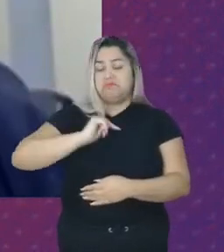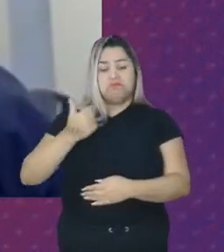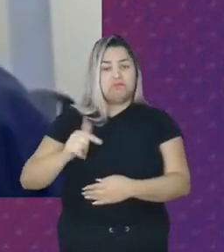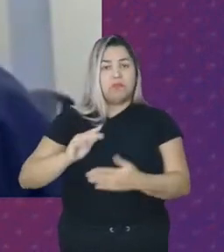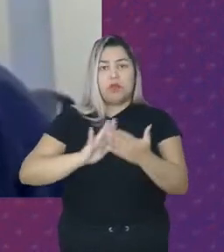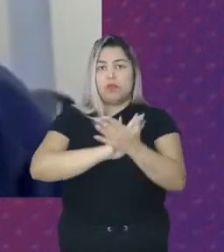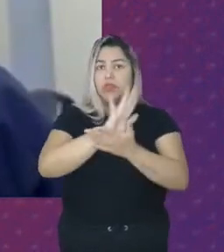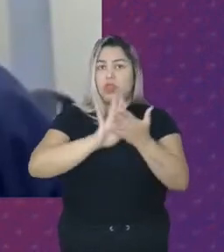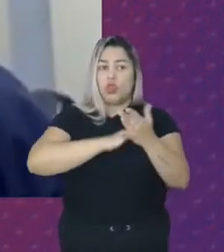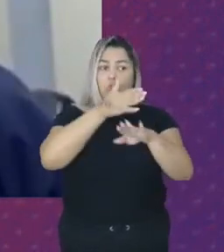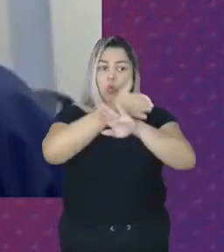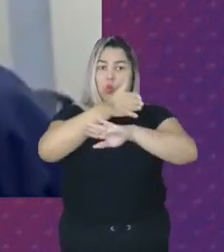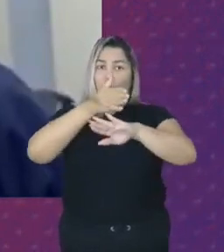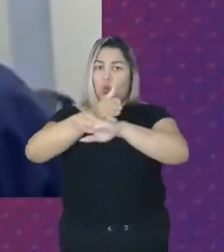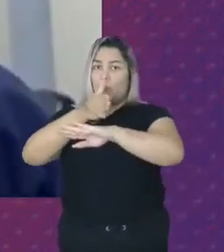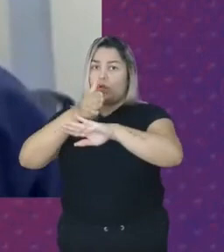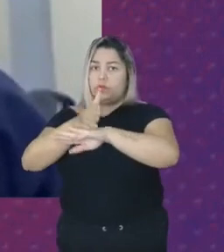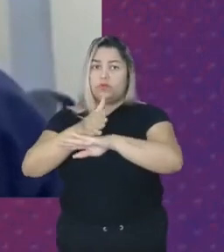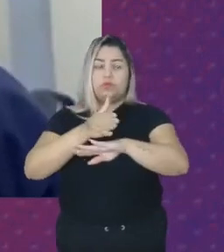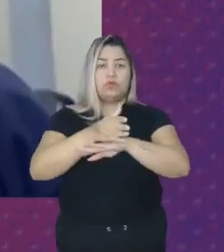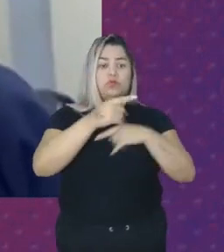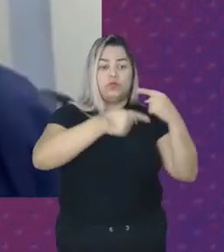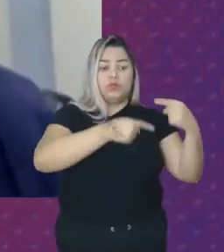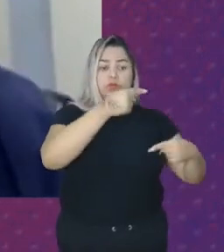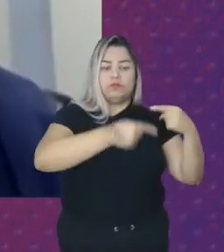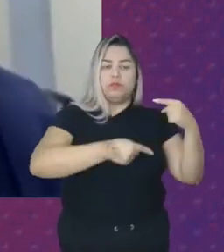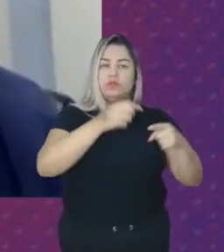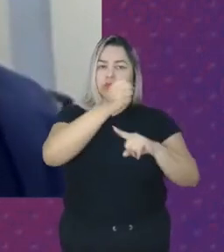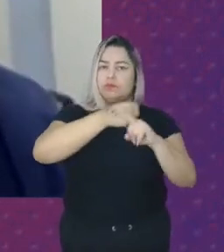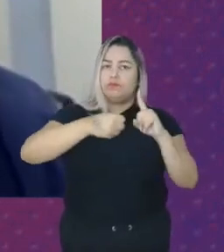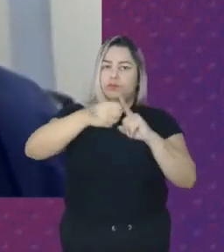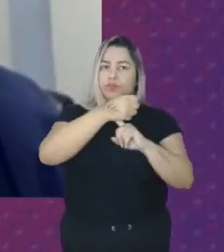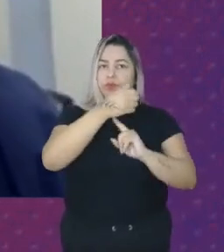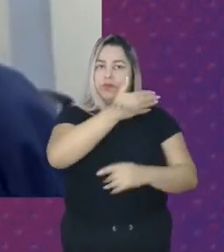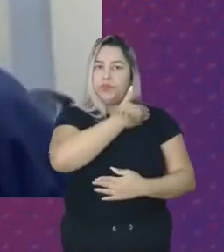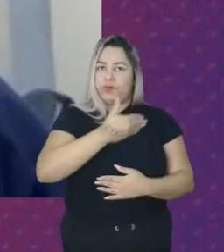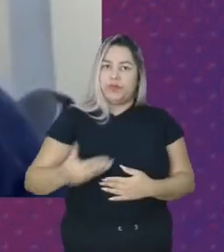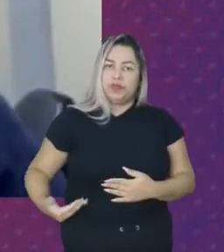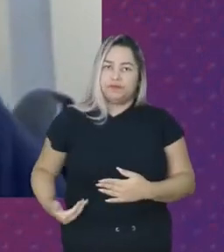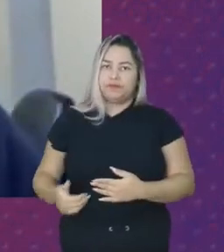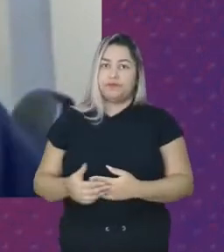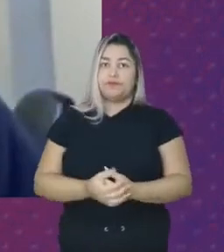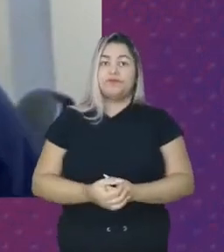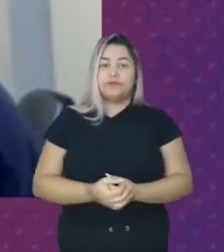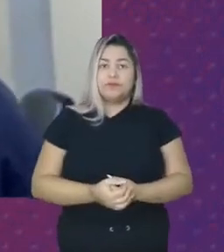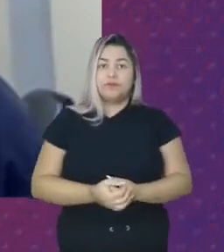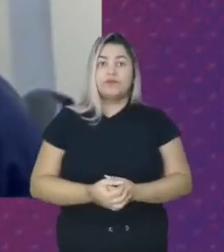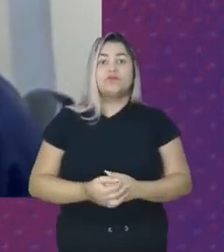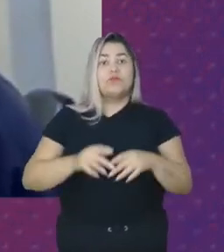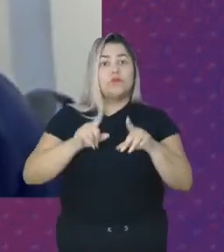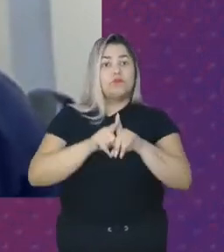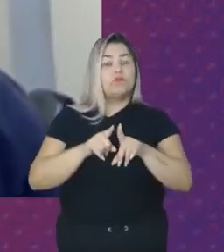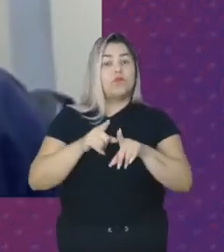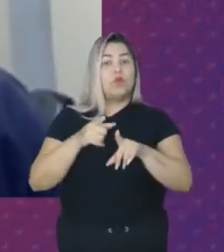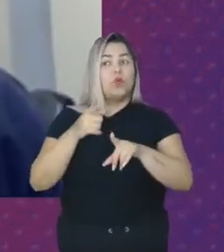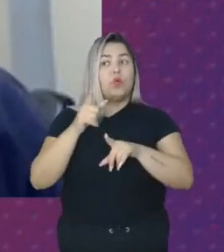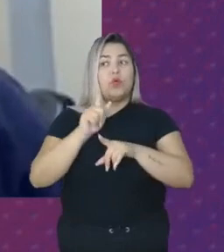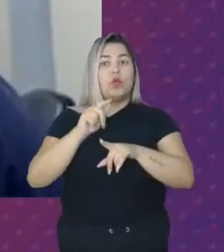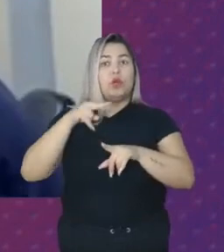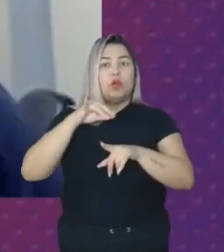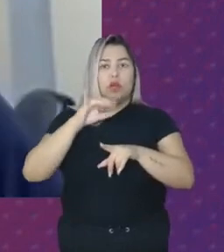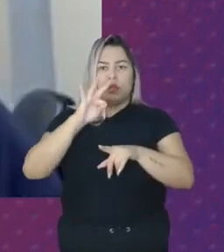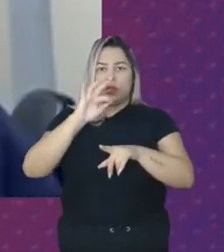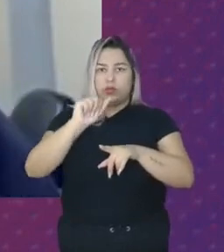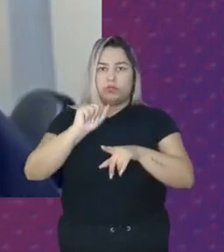nenhum acesso a nenhum tipo de política social e de política pública. E os eugenistas do final do século